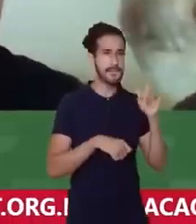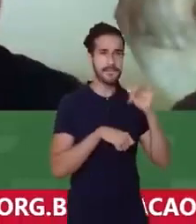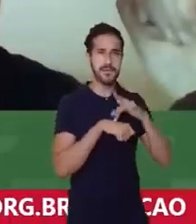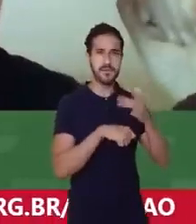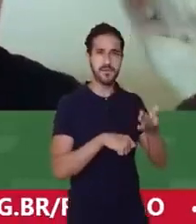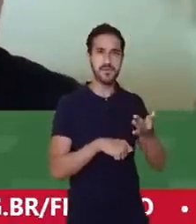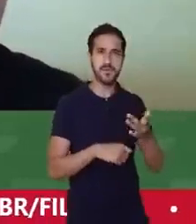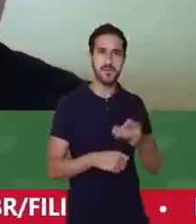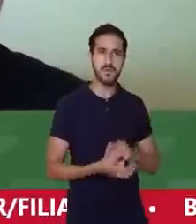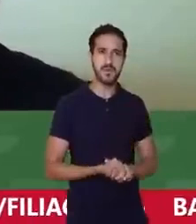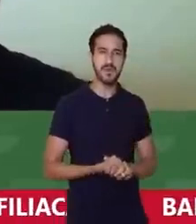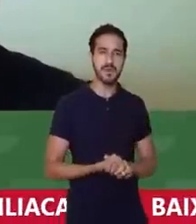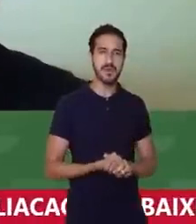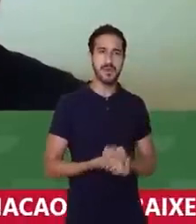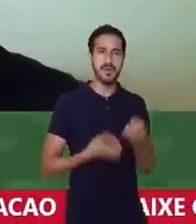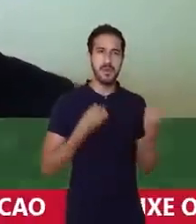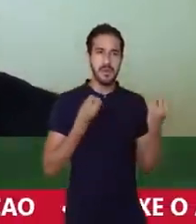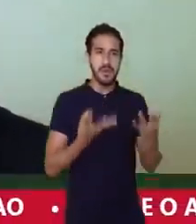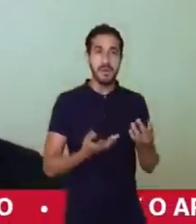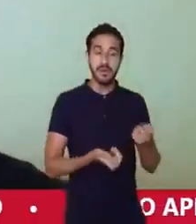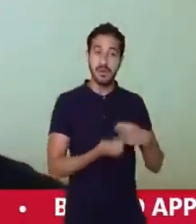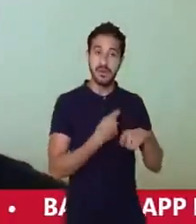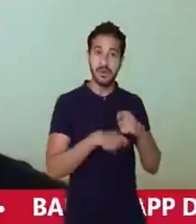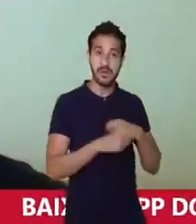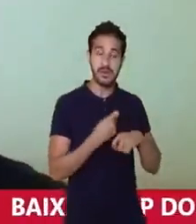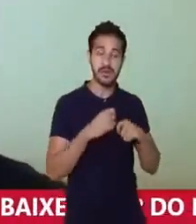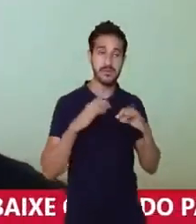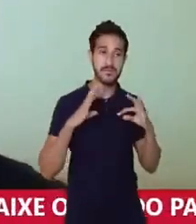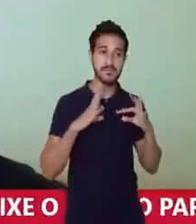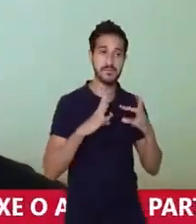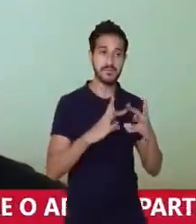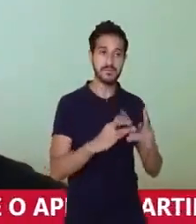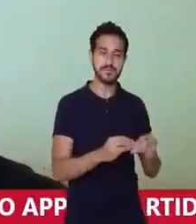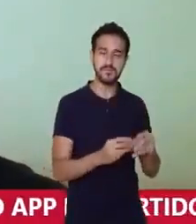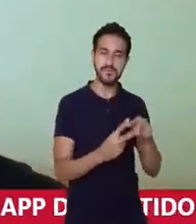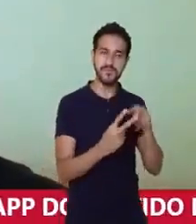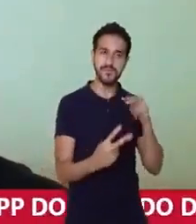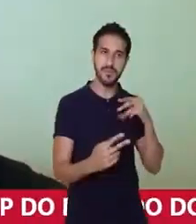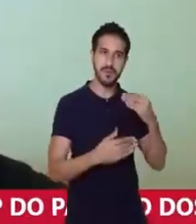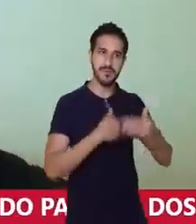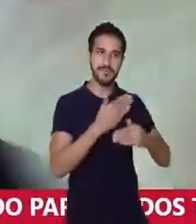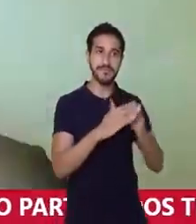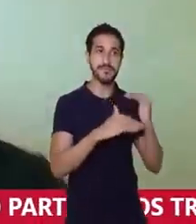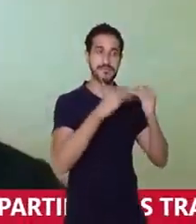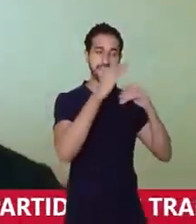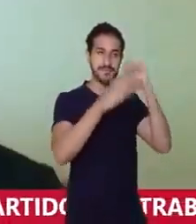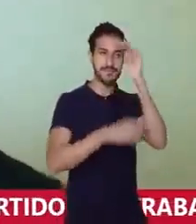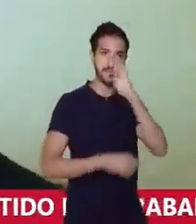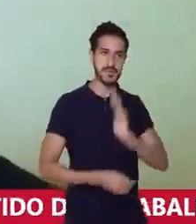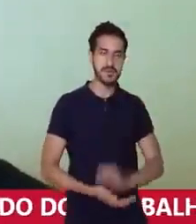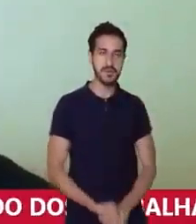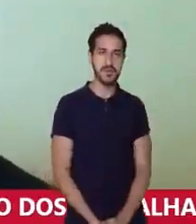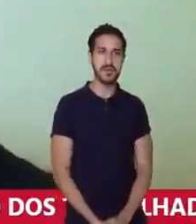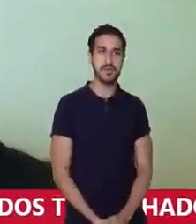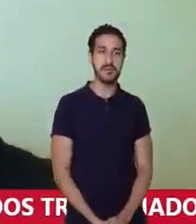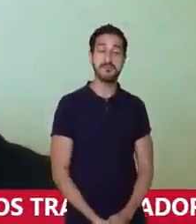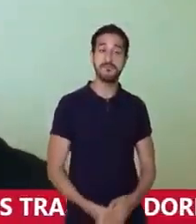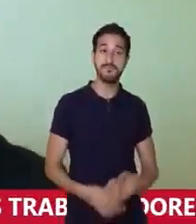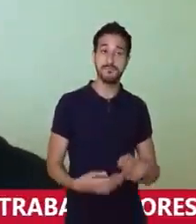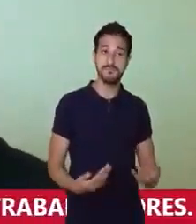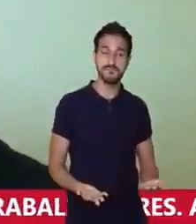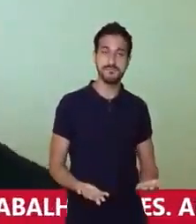absurdo, bastante. É entregar para o mercado todo o caminho de crescimento do país.